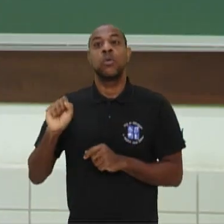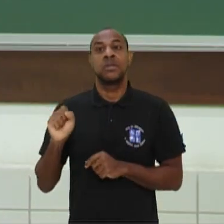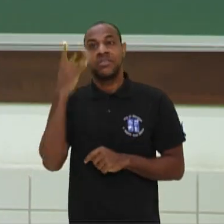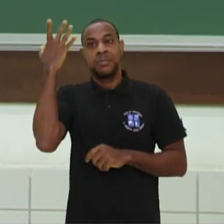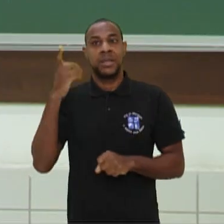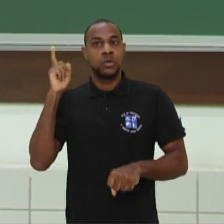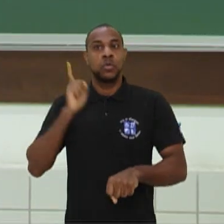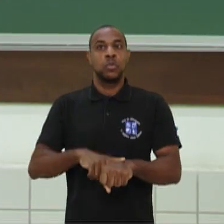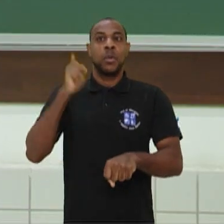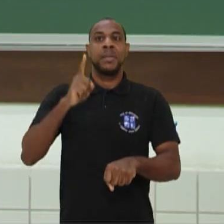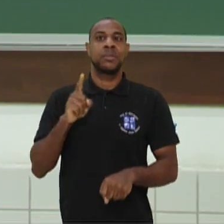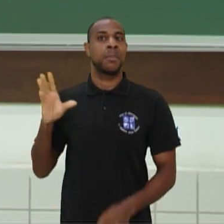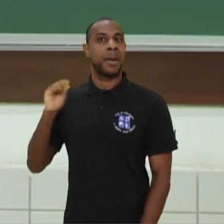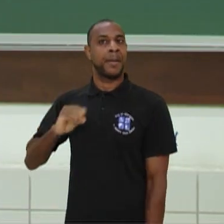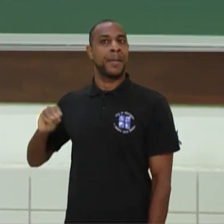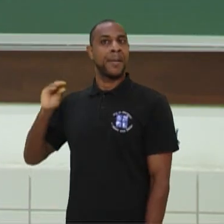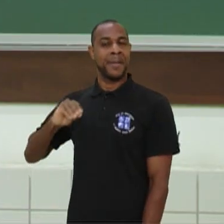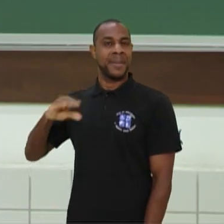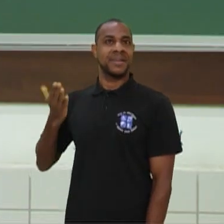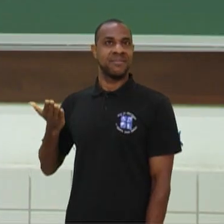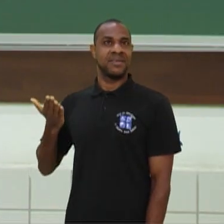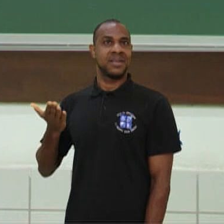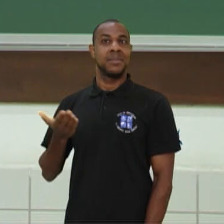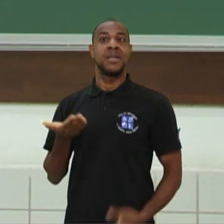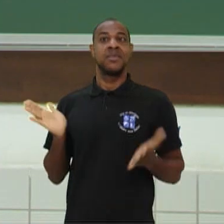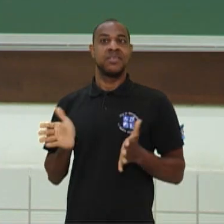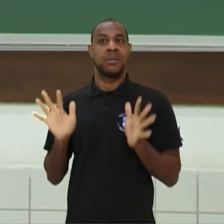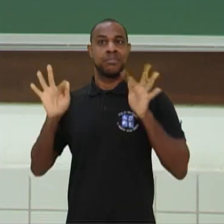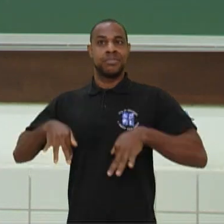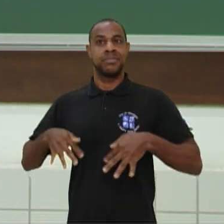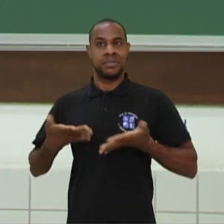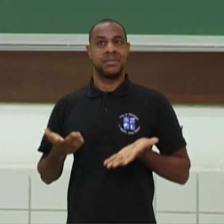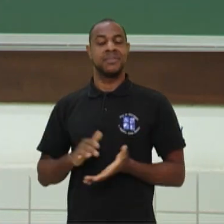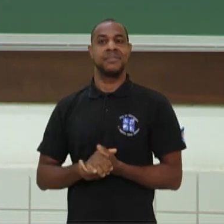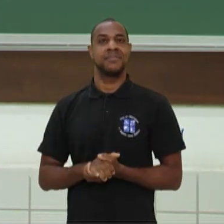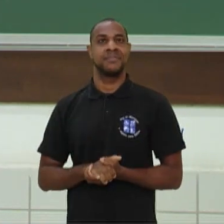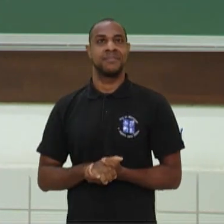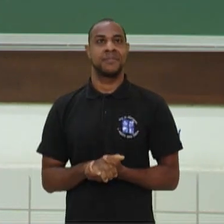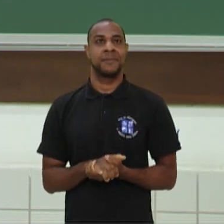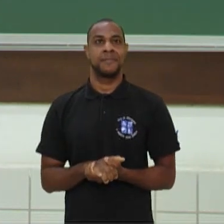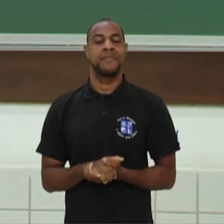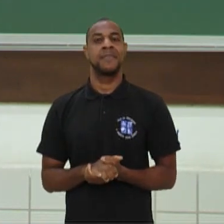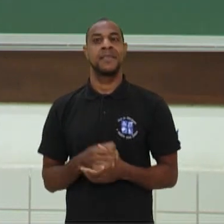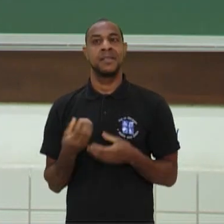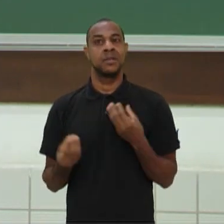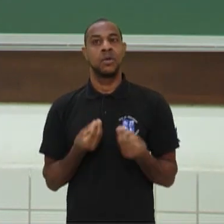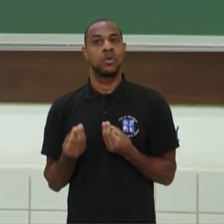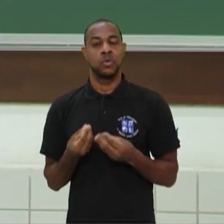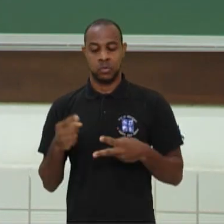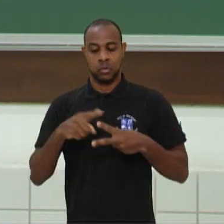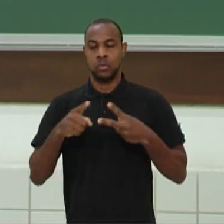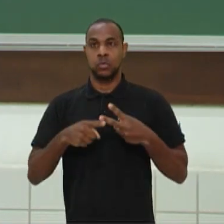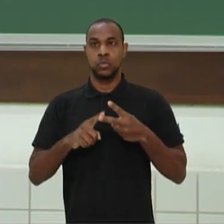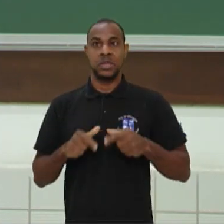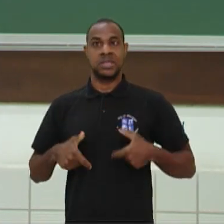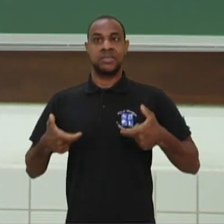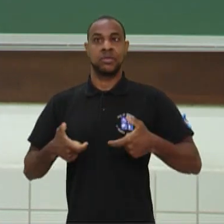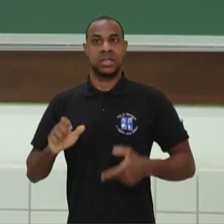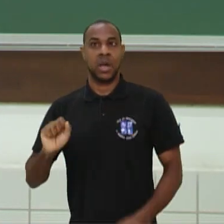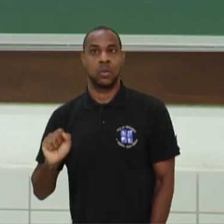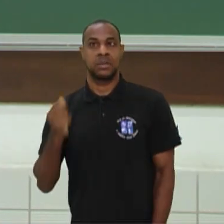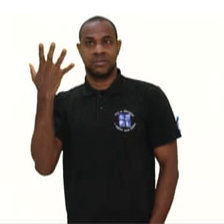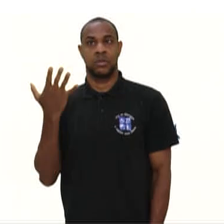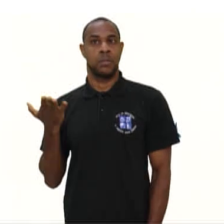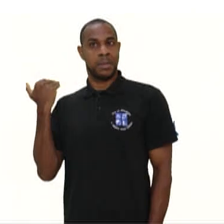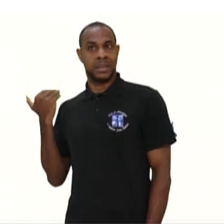se encerraram, por isso também é utilizado quando já houve um encerramento, né? Ou duas ações que aconteceram no passado.